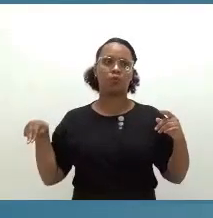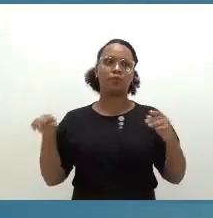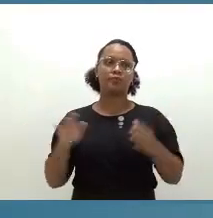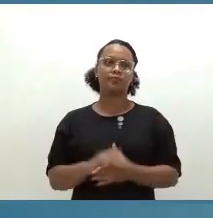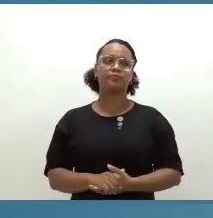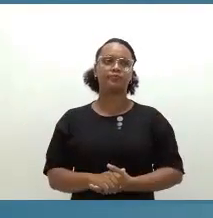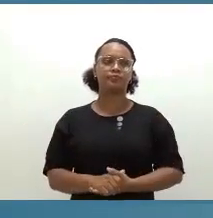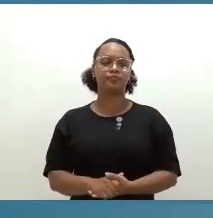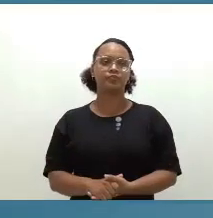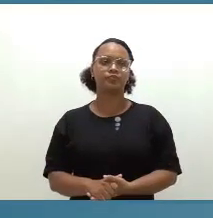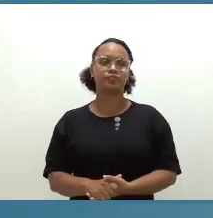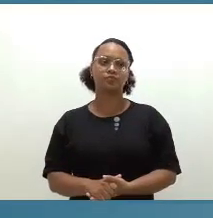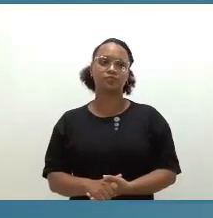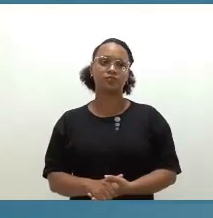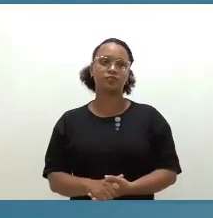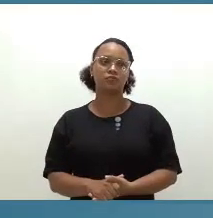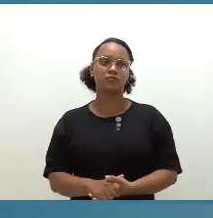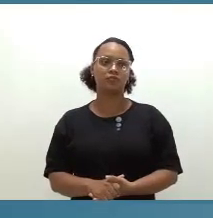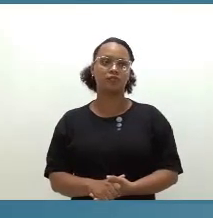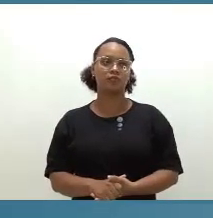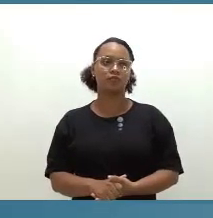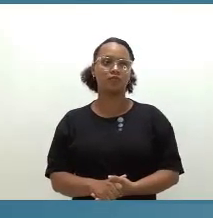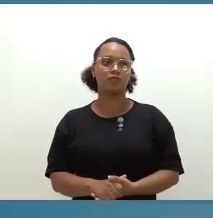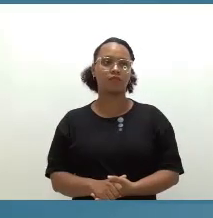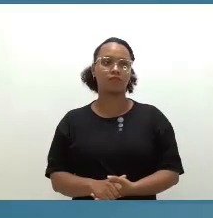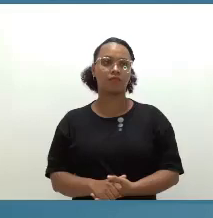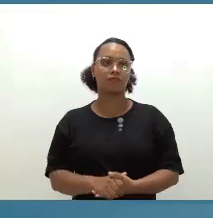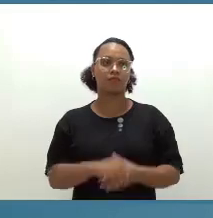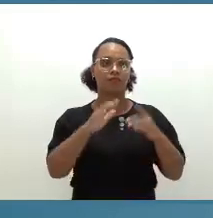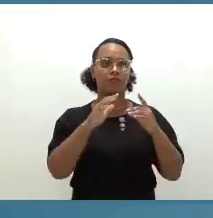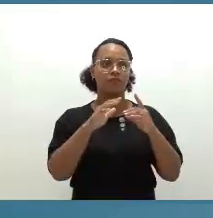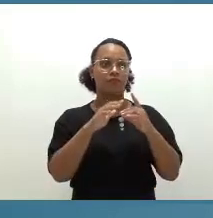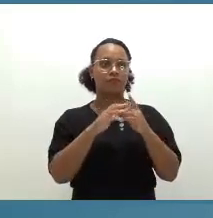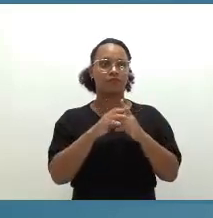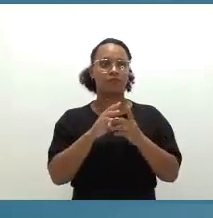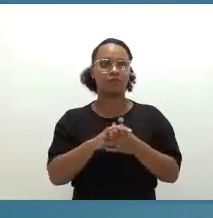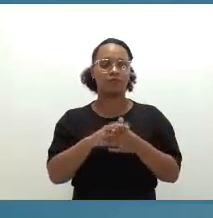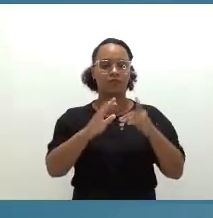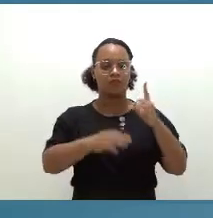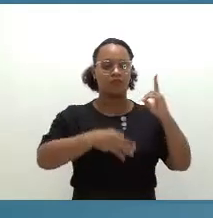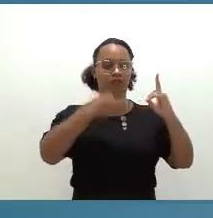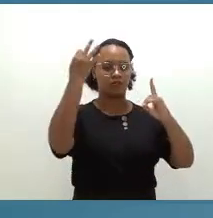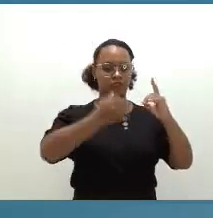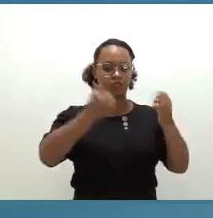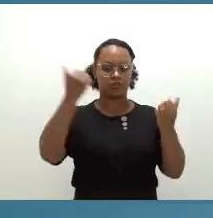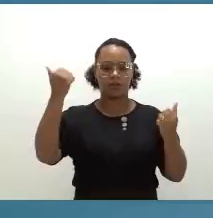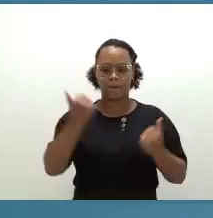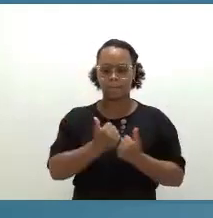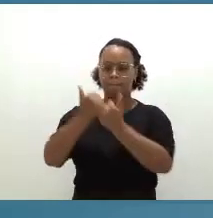Senadora, da culpa da Universidade da Fazenda, que é a